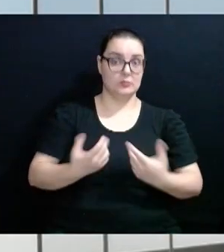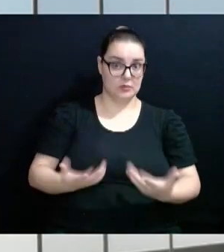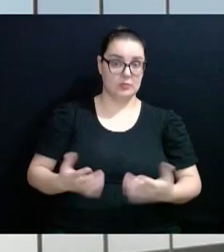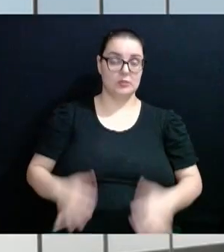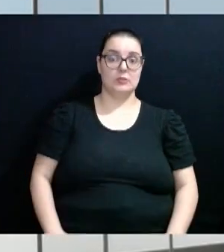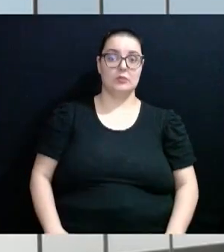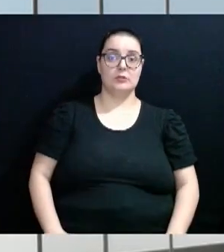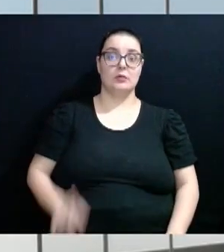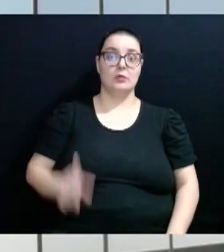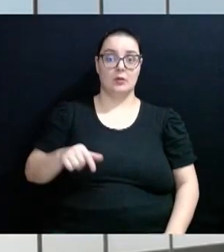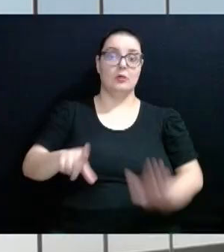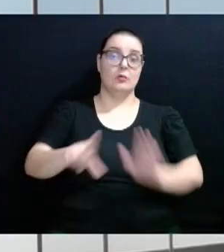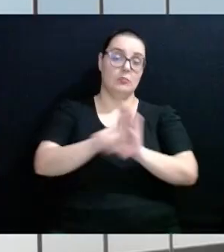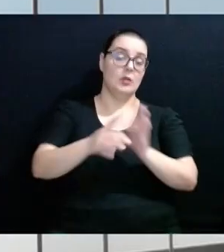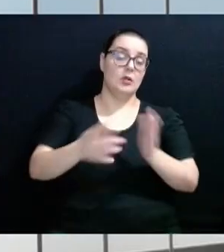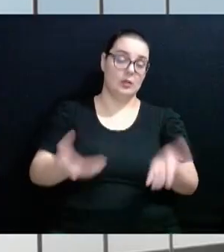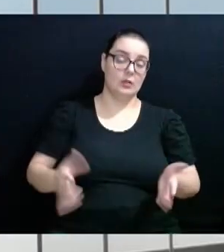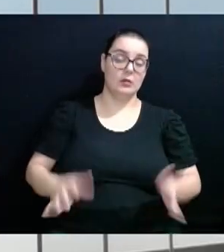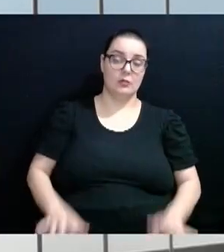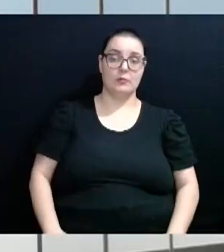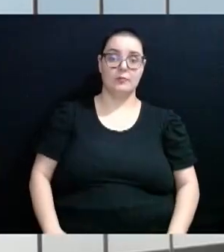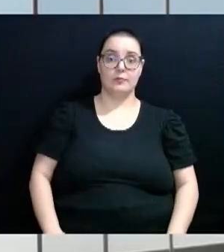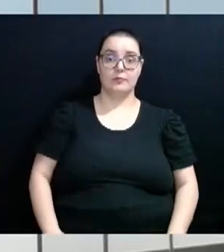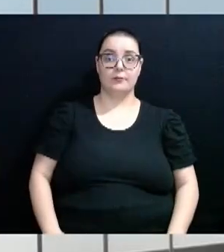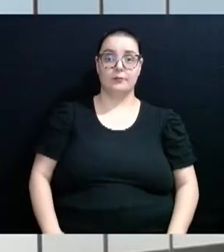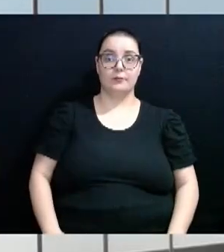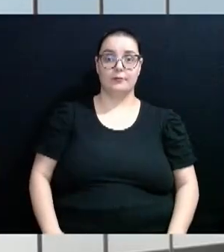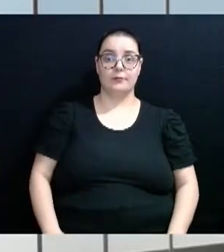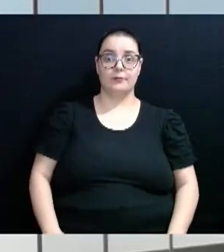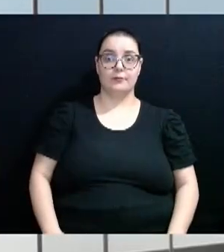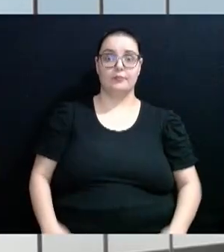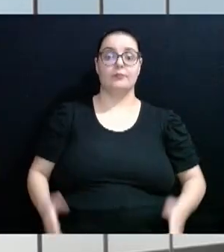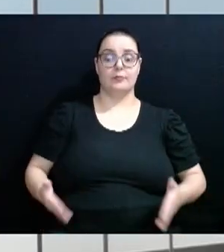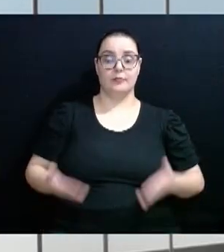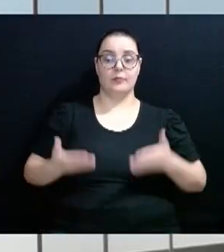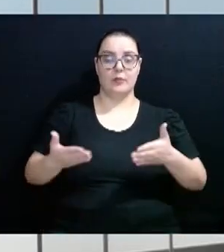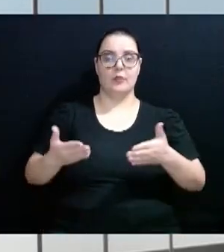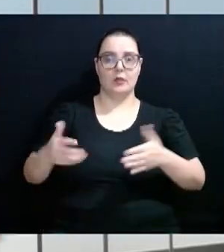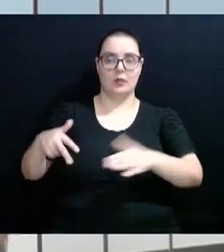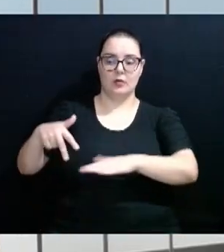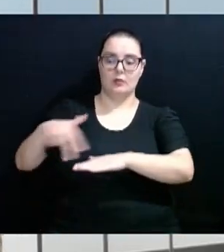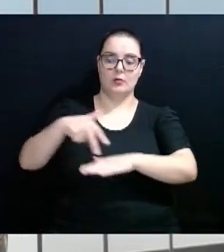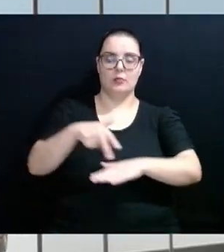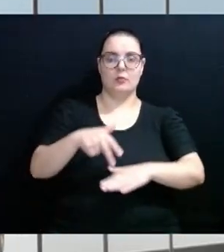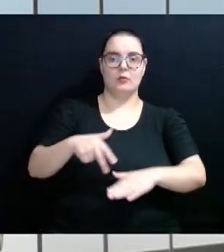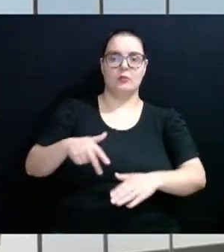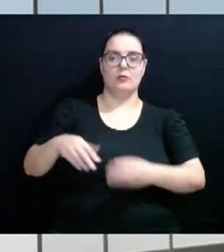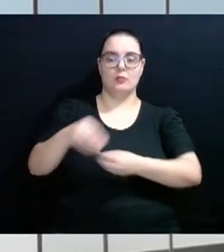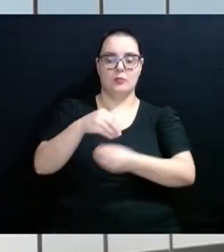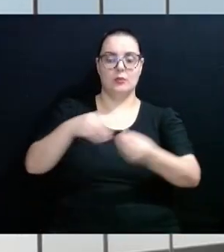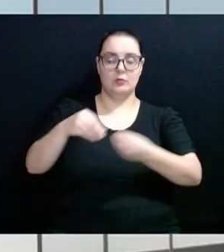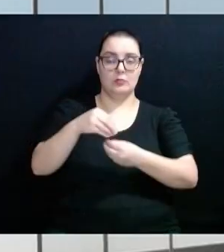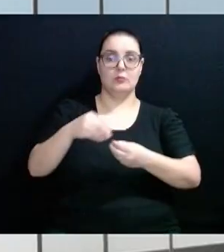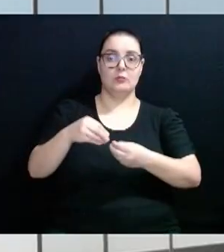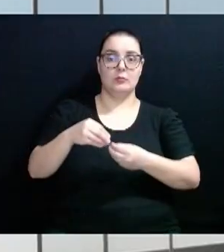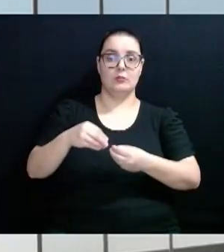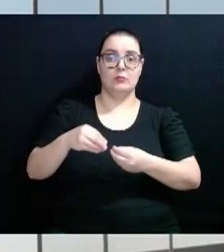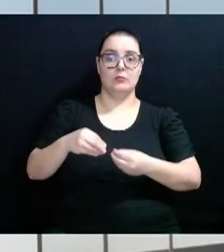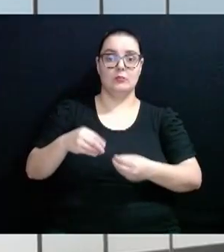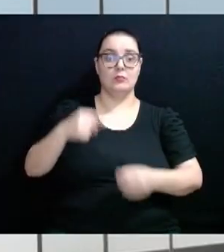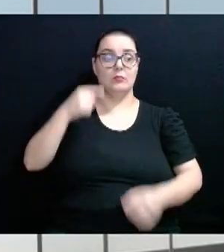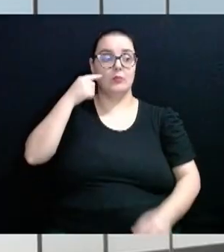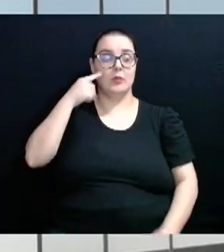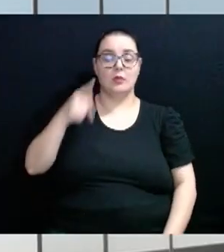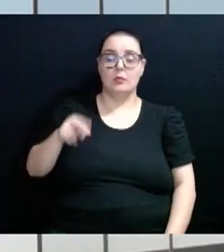lei que, digamos, dá aos atores envolvidos, né, uma previsibilidade, na medida